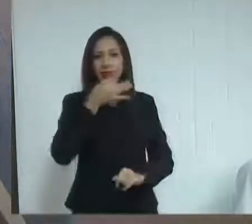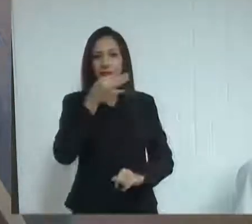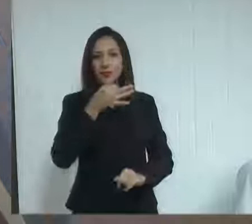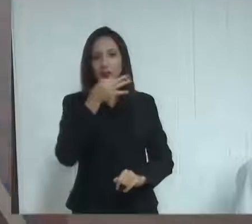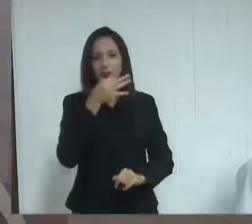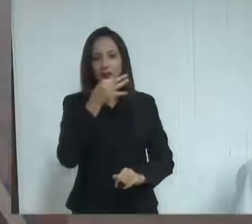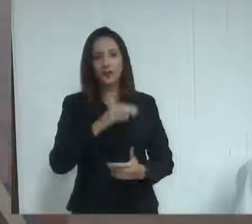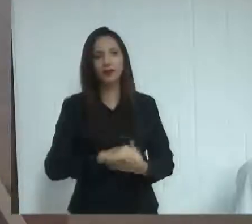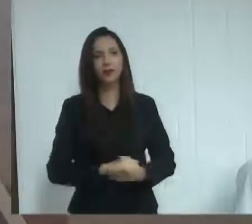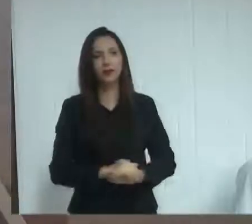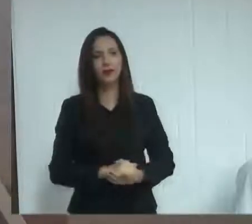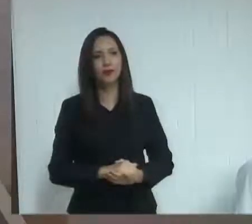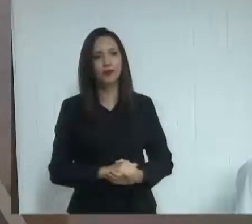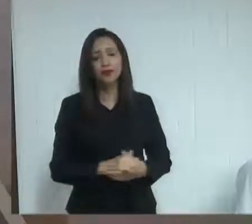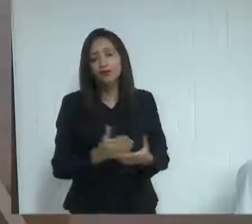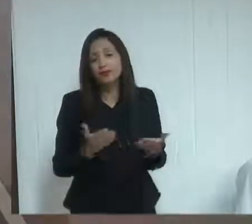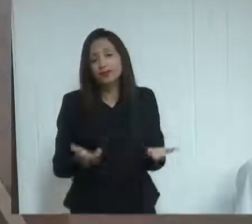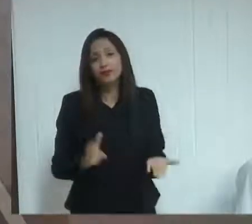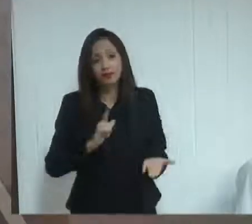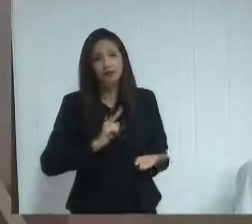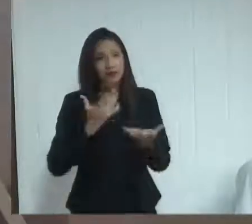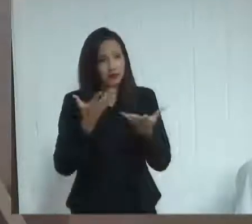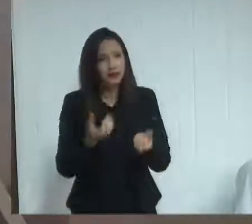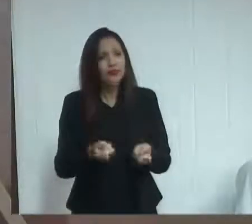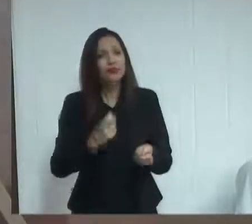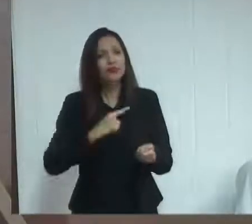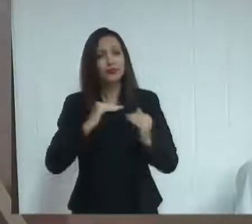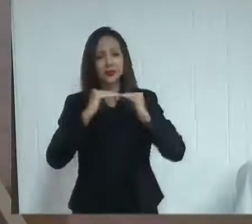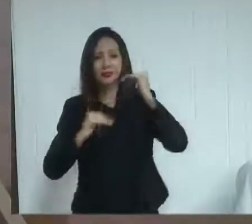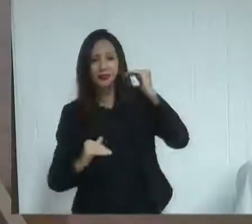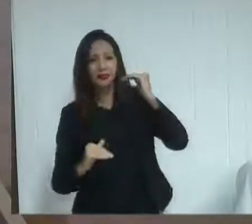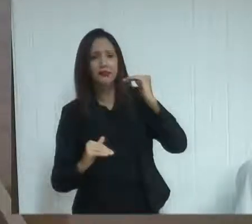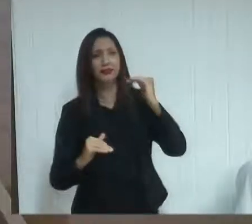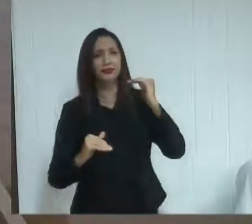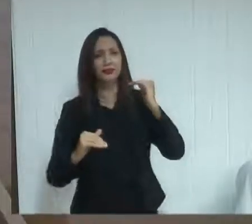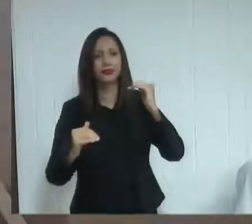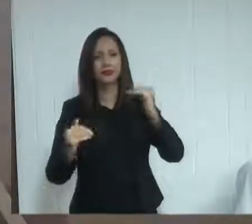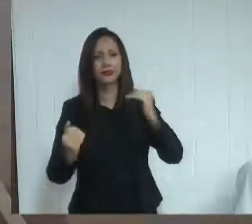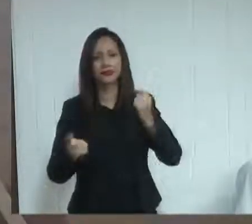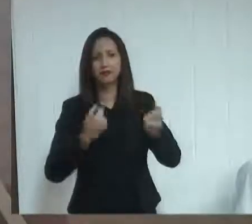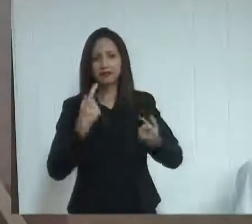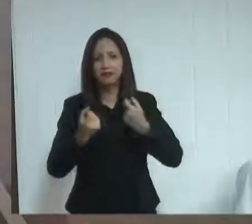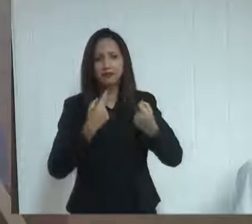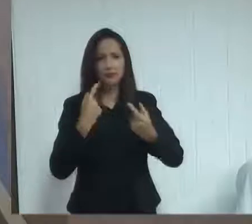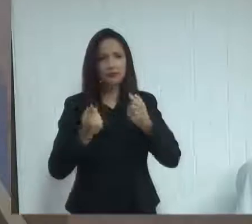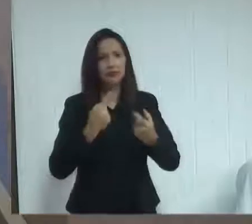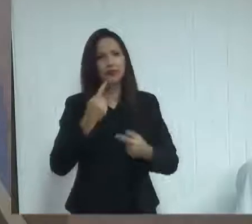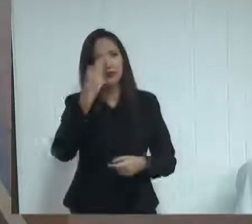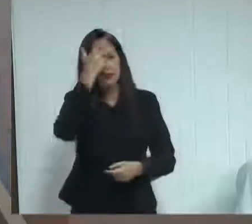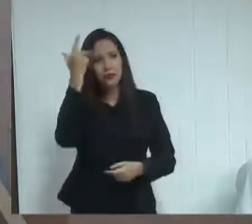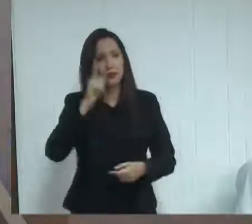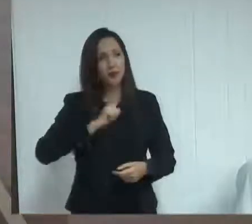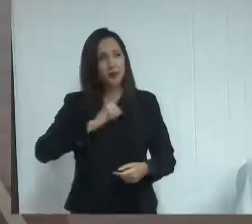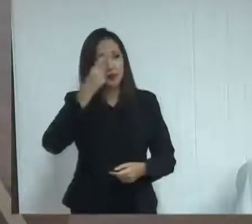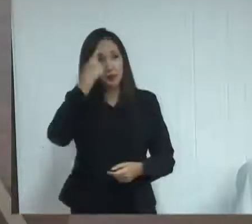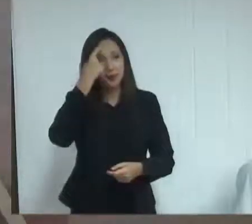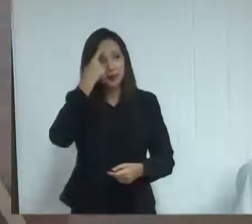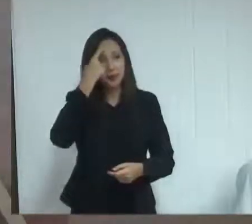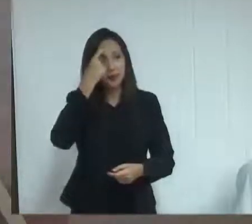vista. E já disse que aceito discordâncias, críticas, quem pensa de outra forma, não tem problema